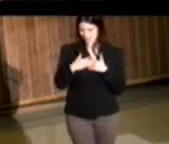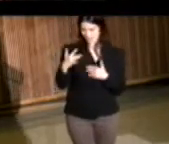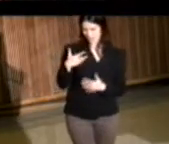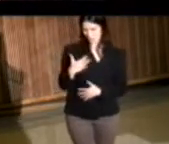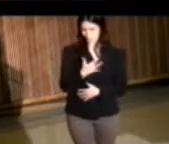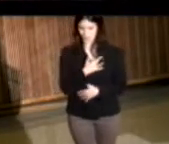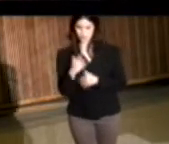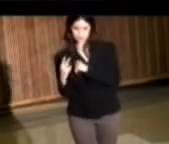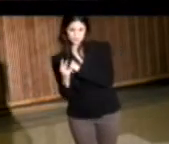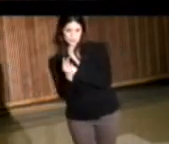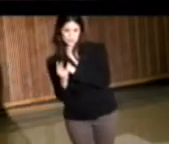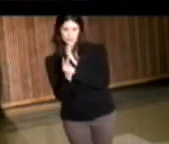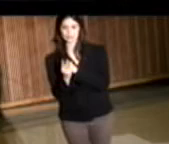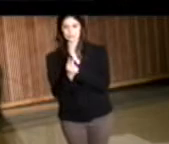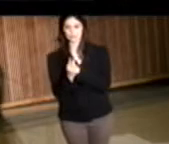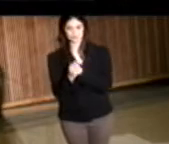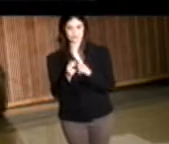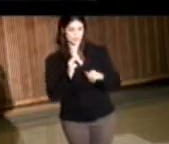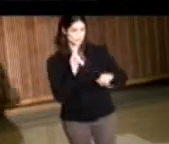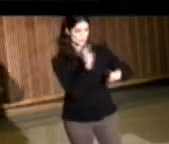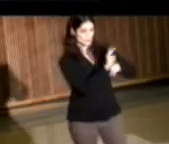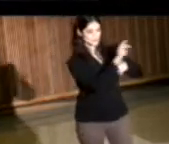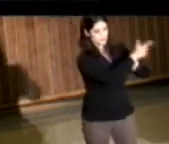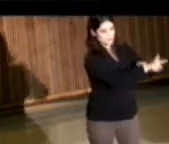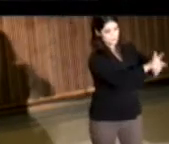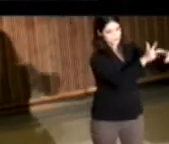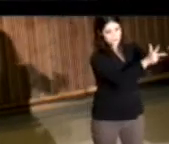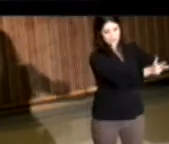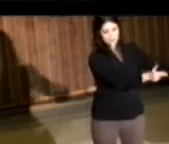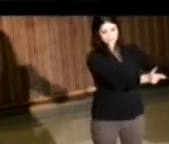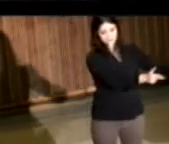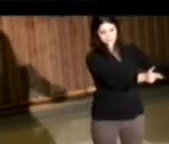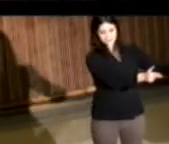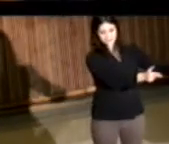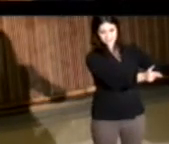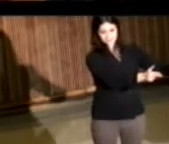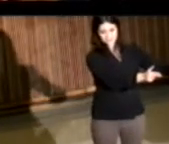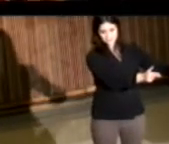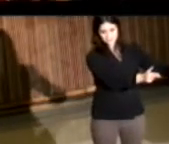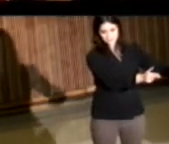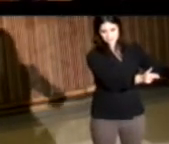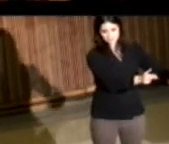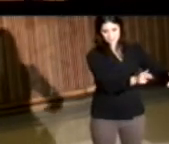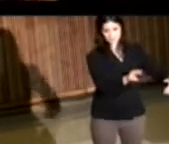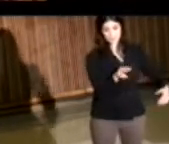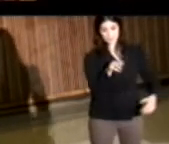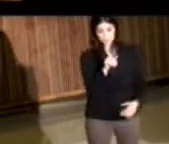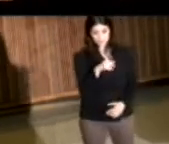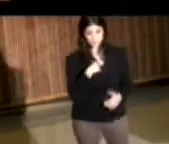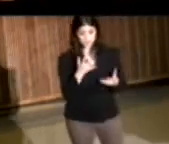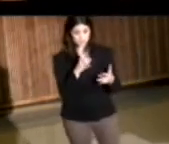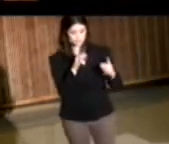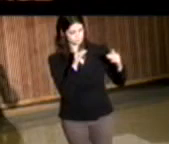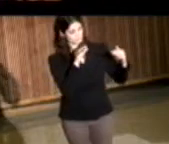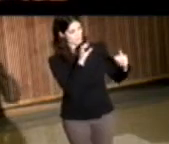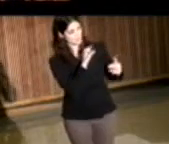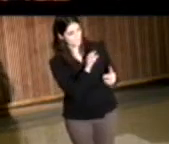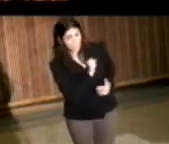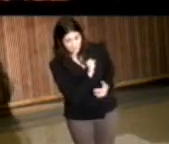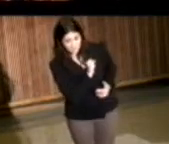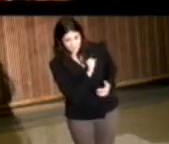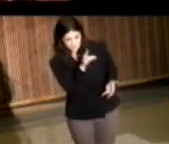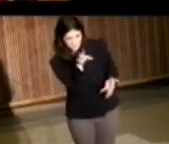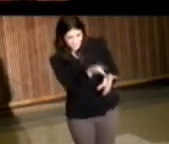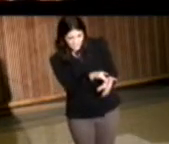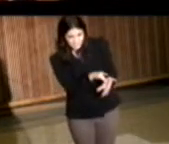mesmo, cuide dos outros. Se você decide amar, então você